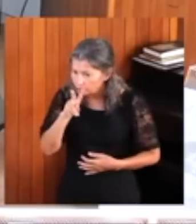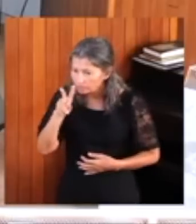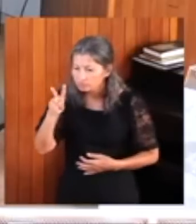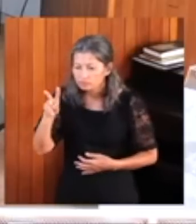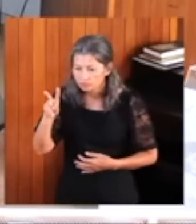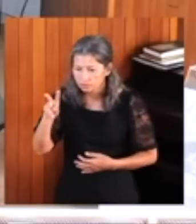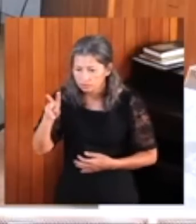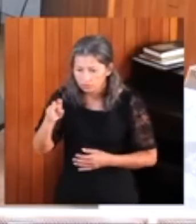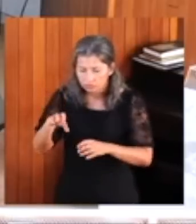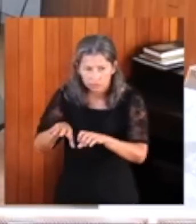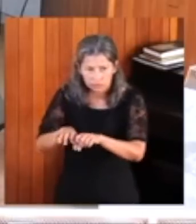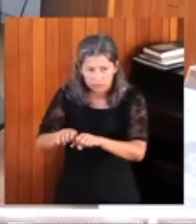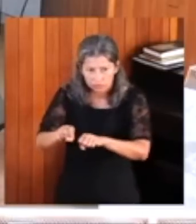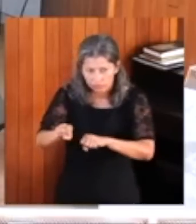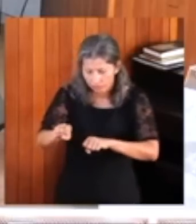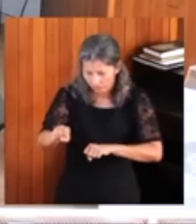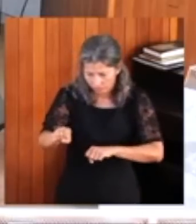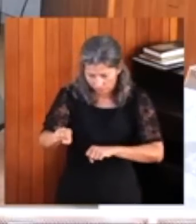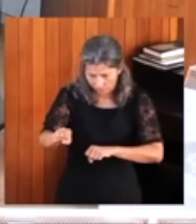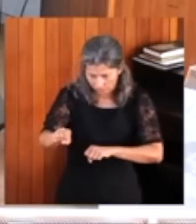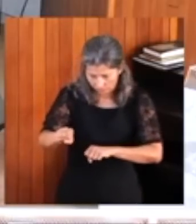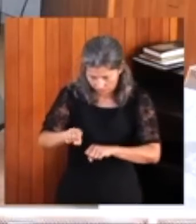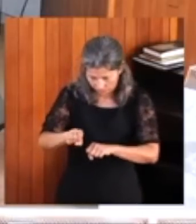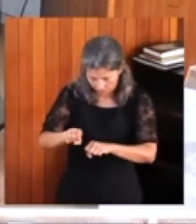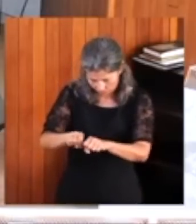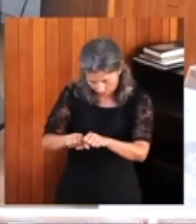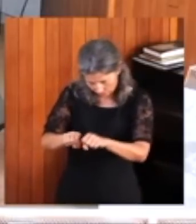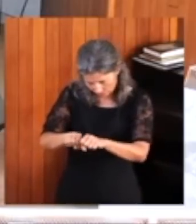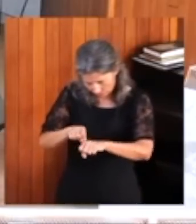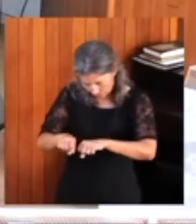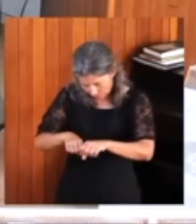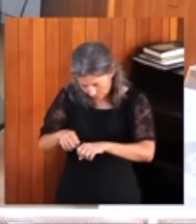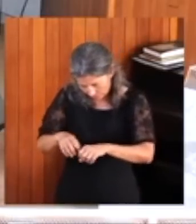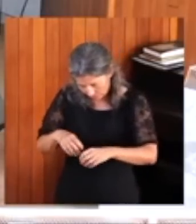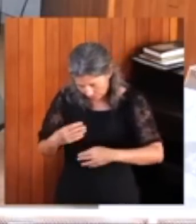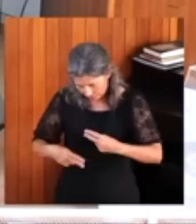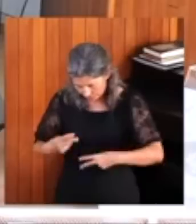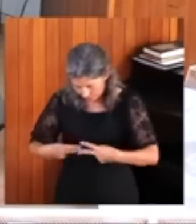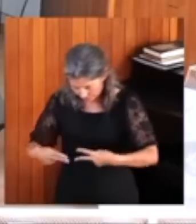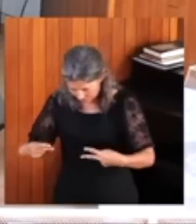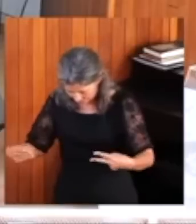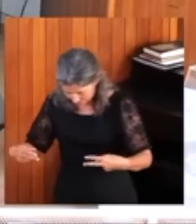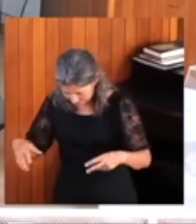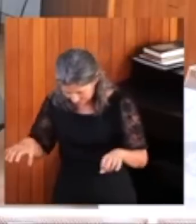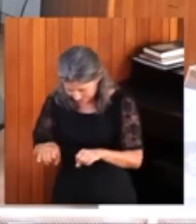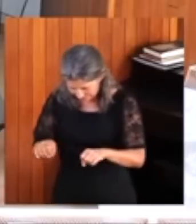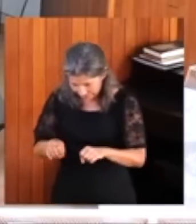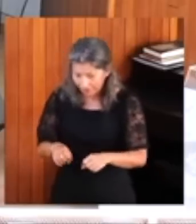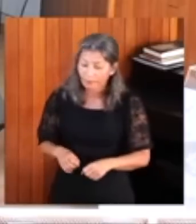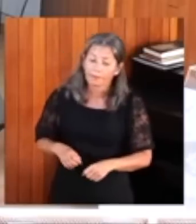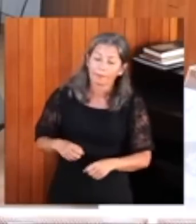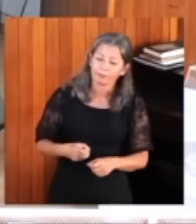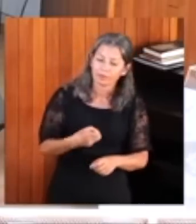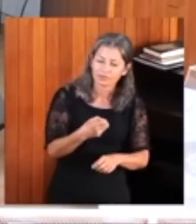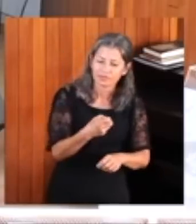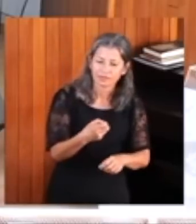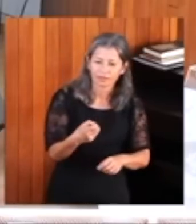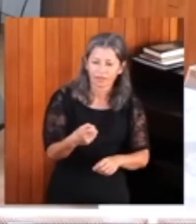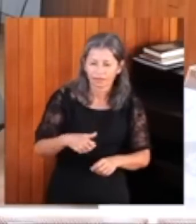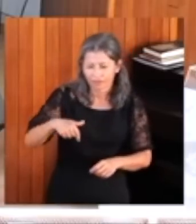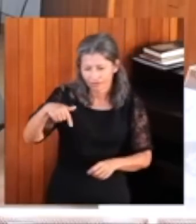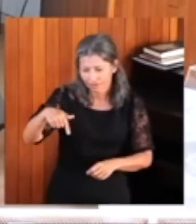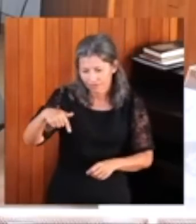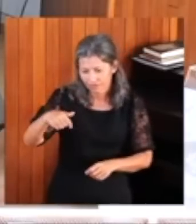fosse som de trovão: Venha! Vi então, e eis um cavalo branco. O seu cavaleiro tinha um